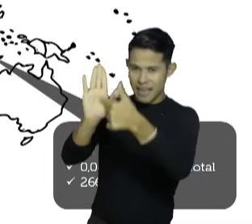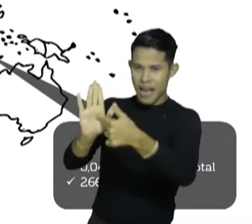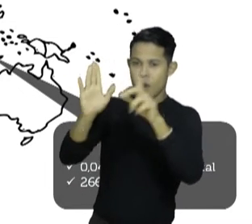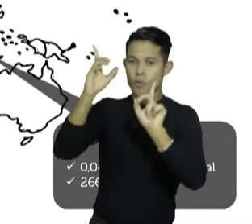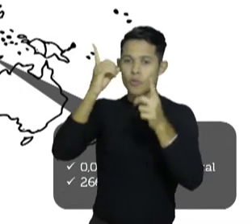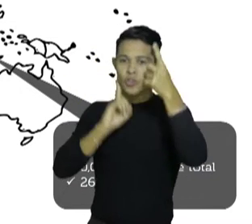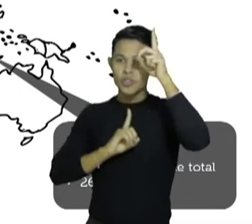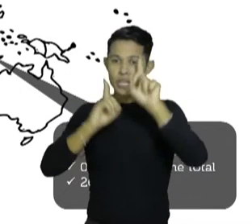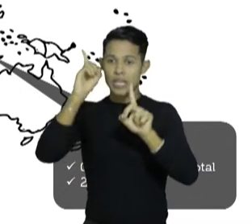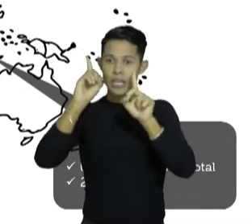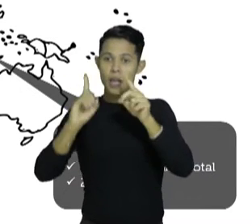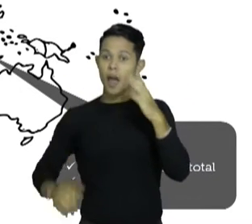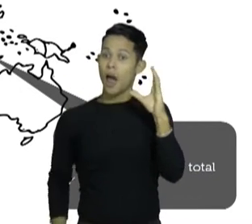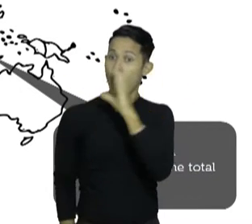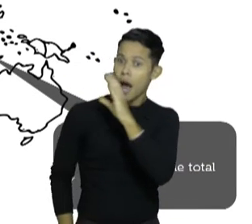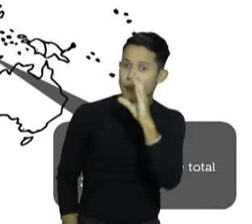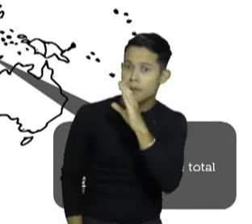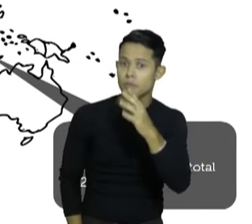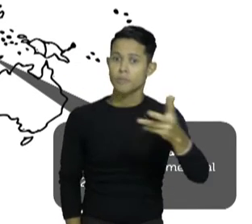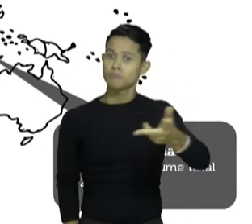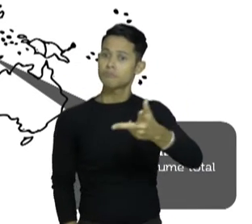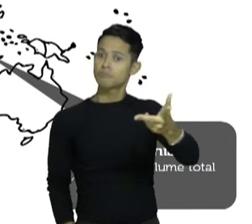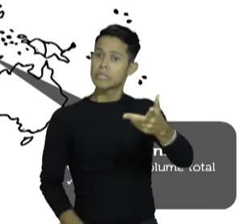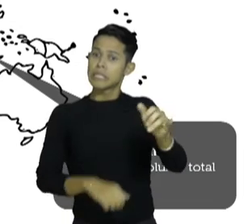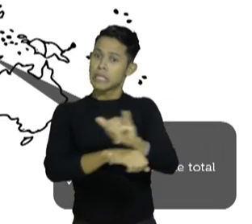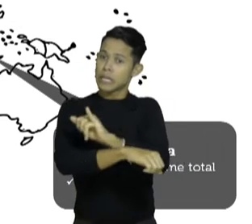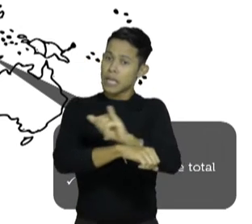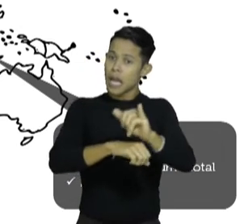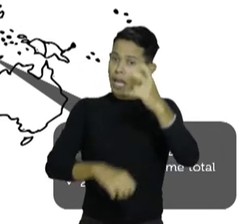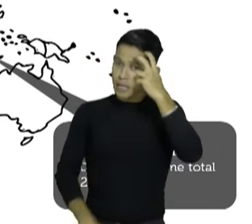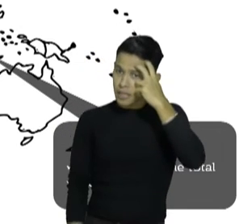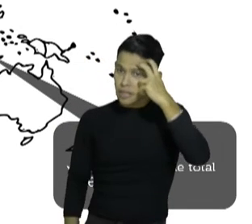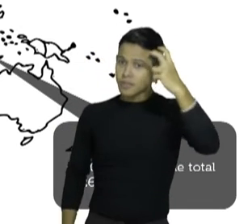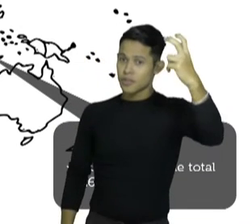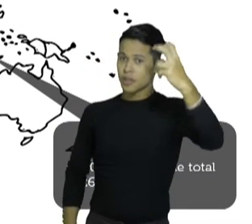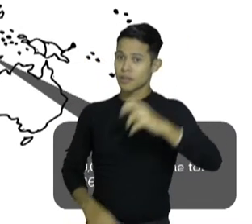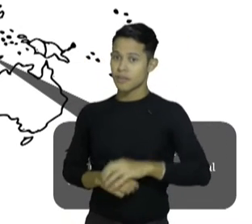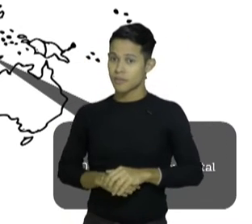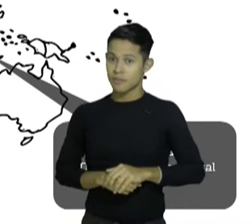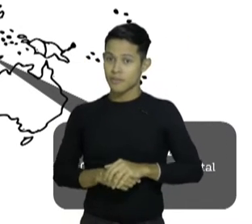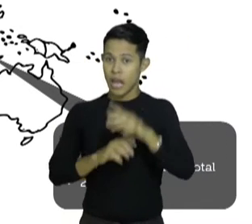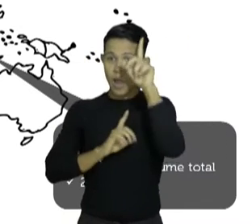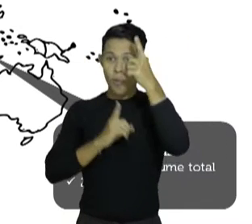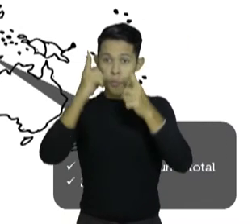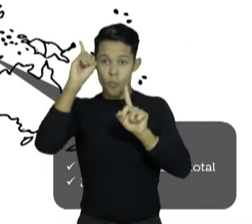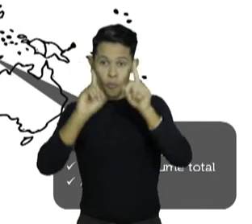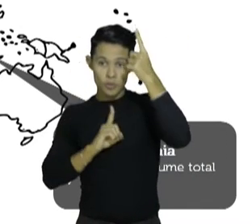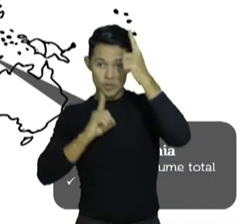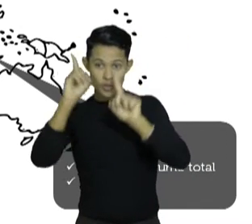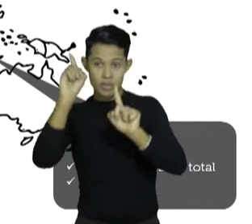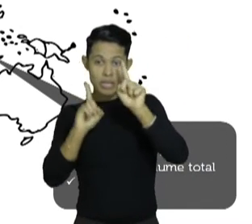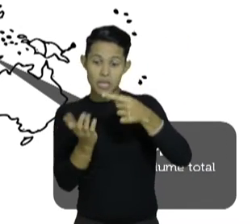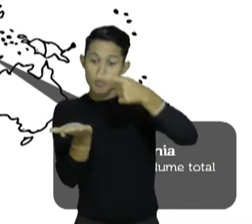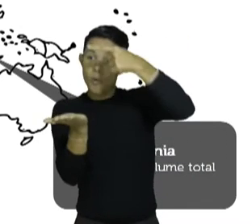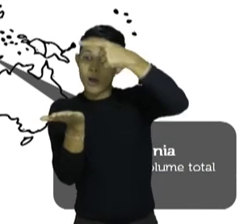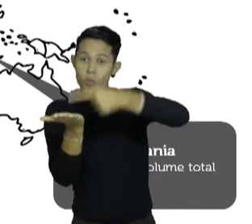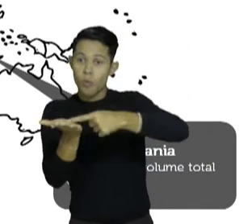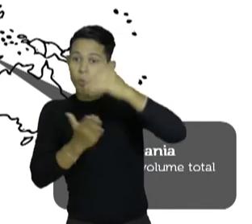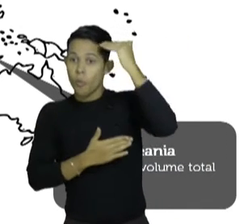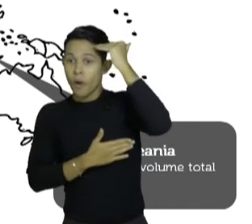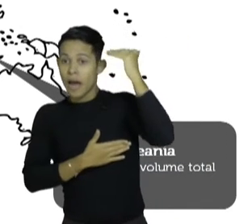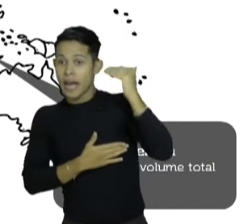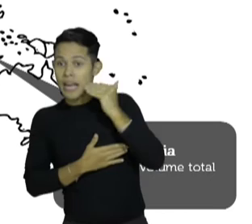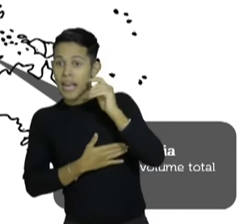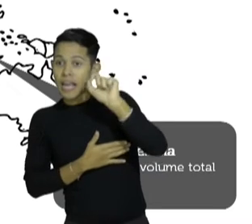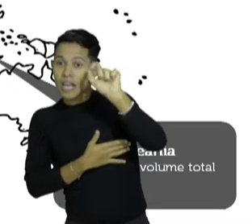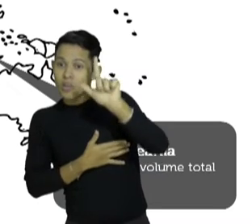hábil muito hábil ele se dá o luxo de fazer um acordo com a Coreia do Sul de